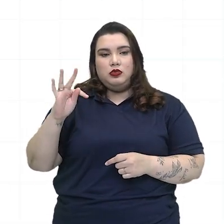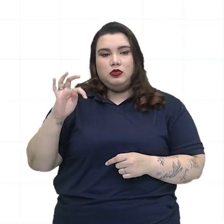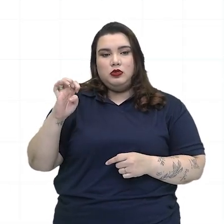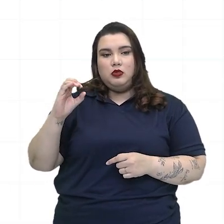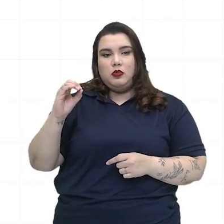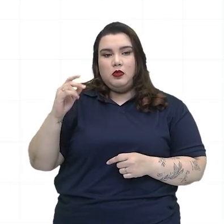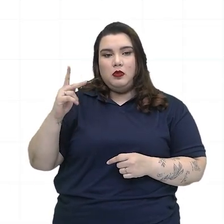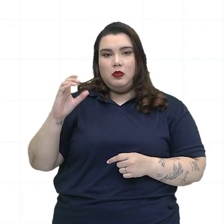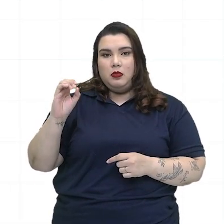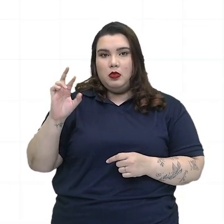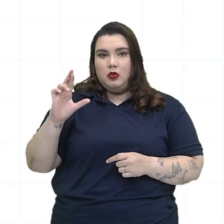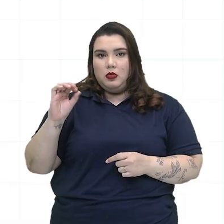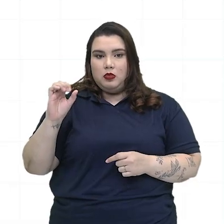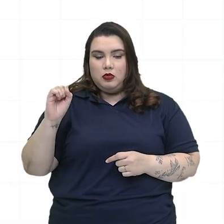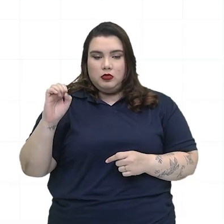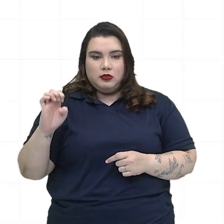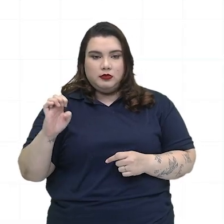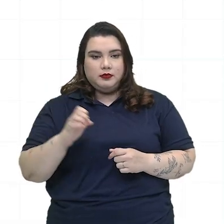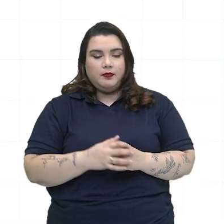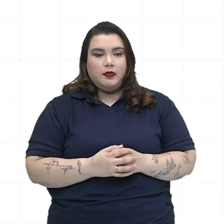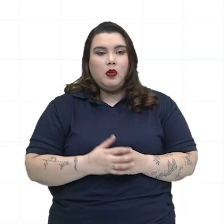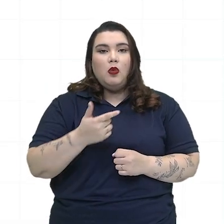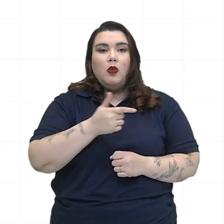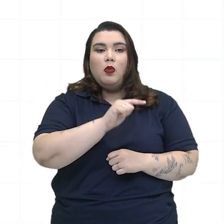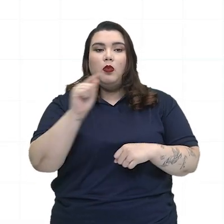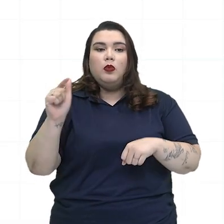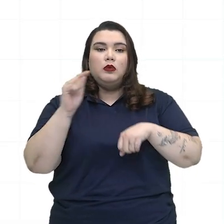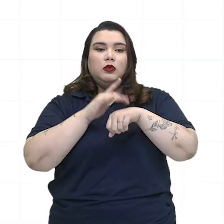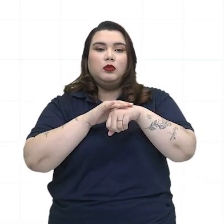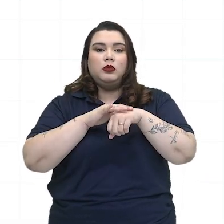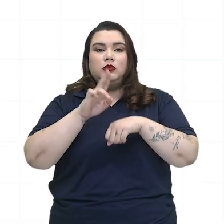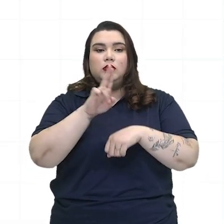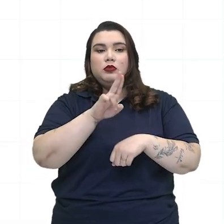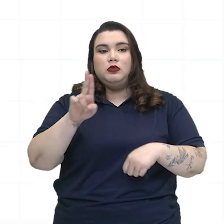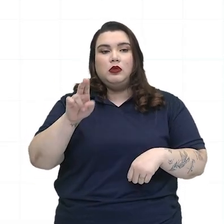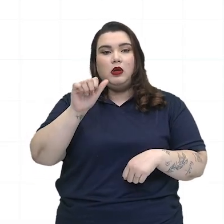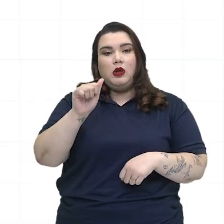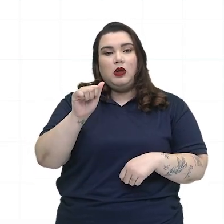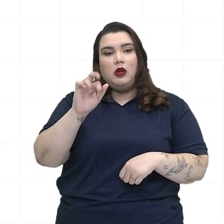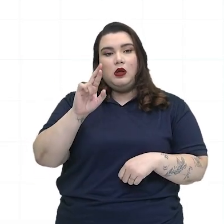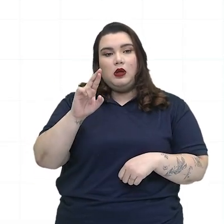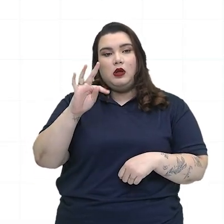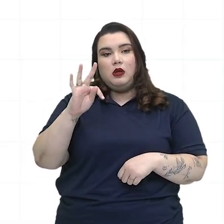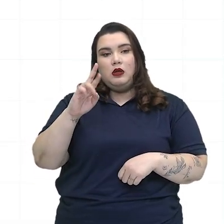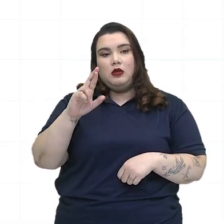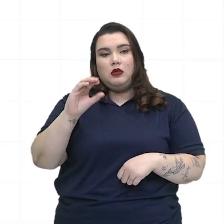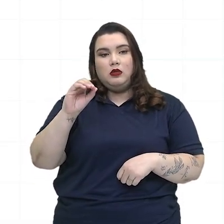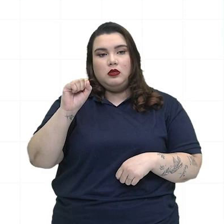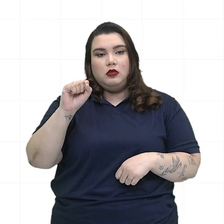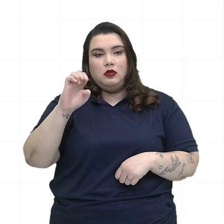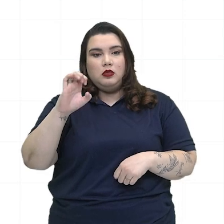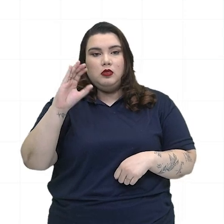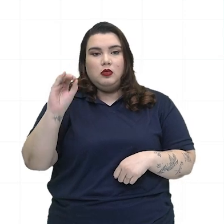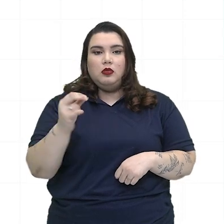uma outra doença relacionada ao sistema esquelético, que é a artrose, também conhecida como